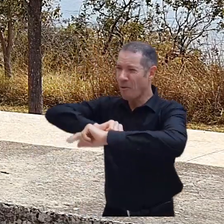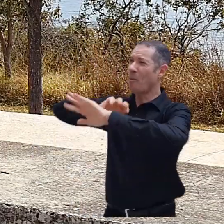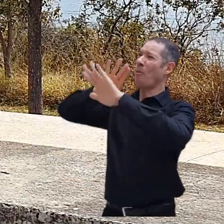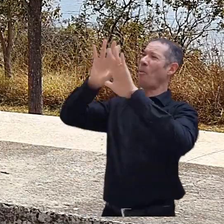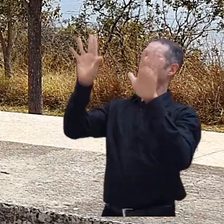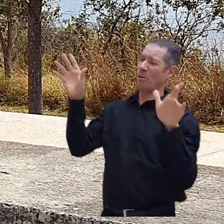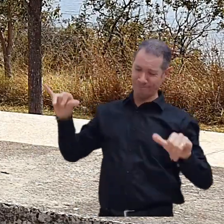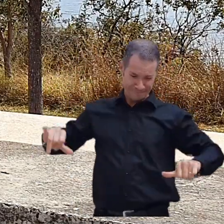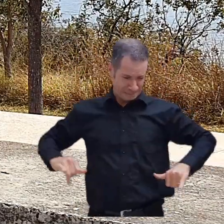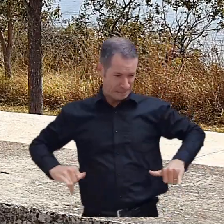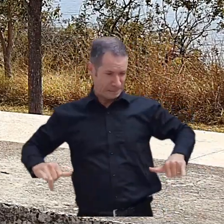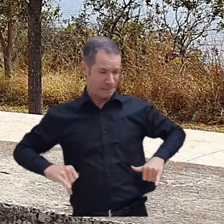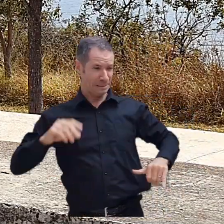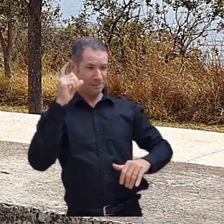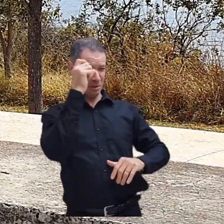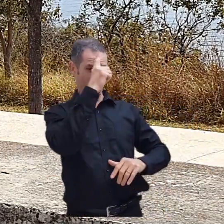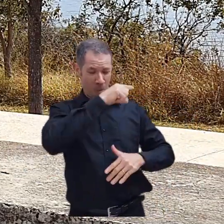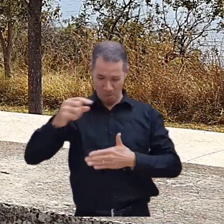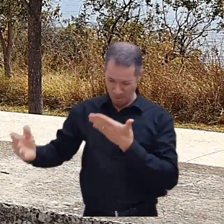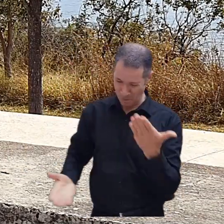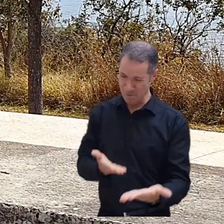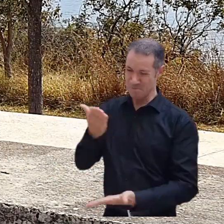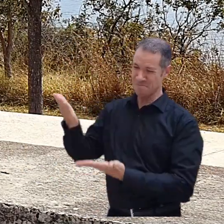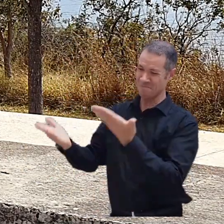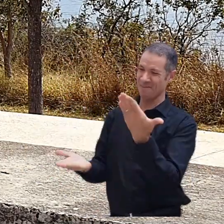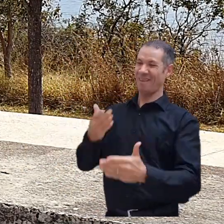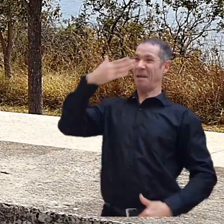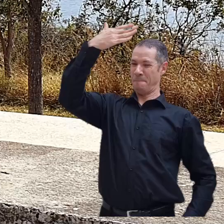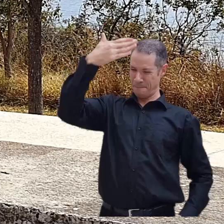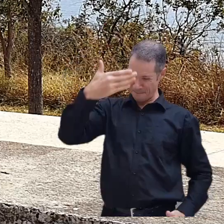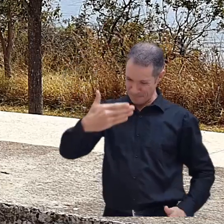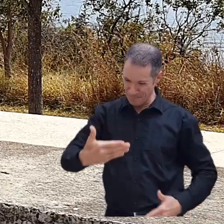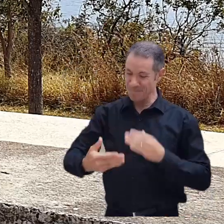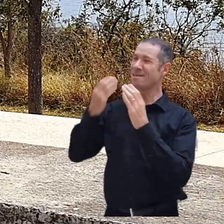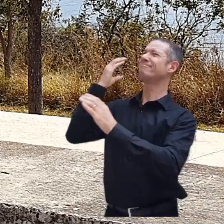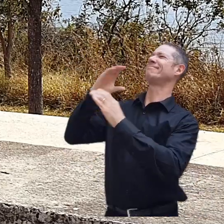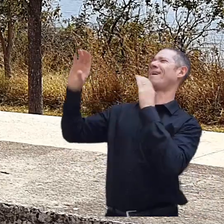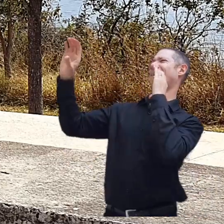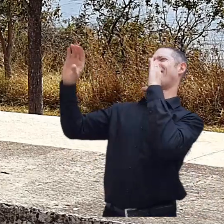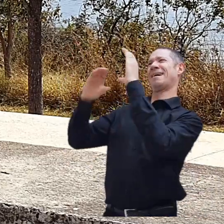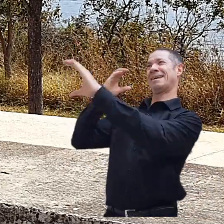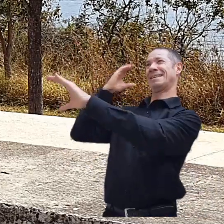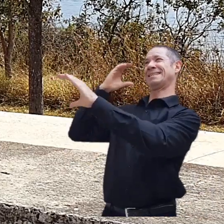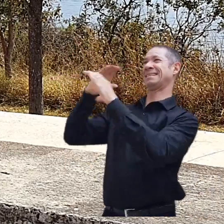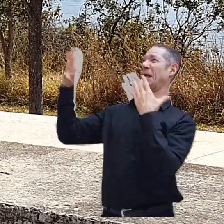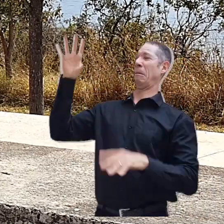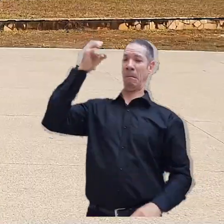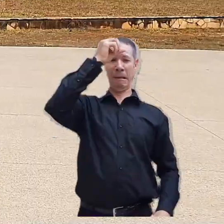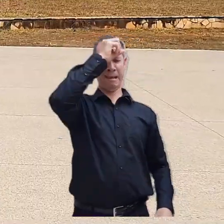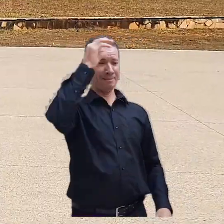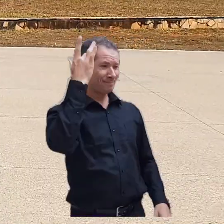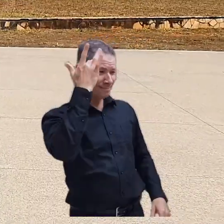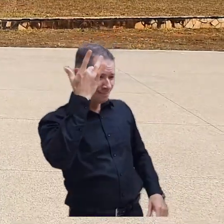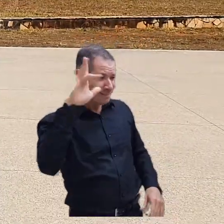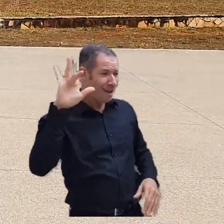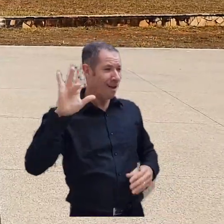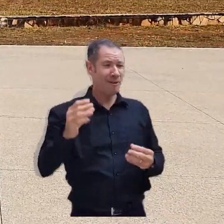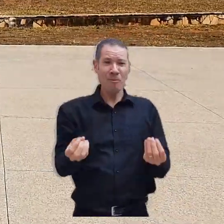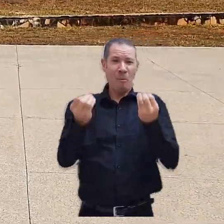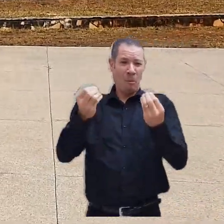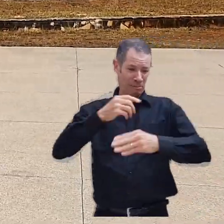Glorificar na prova, exaltar na prova, cantar um hino mesmo sem saber. O